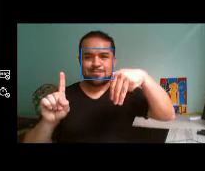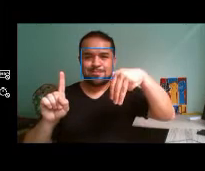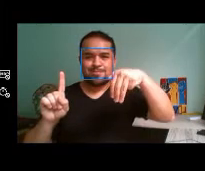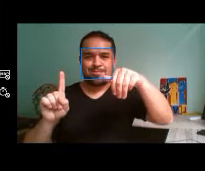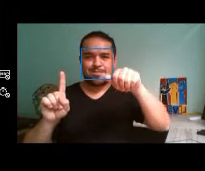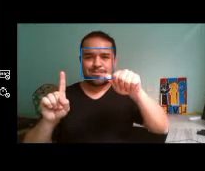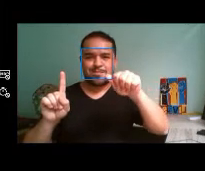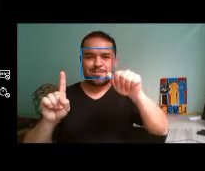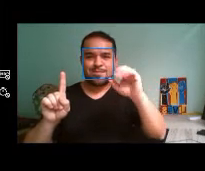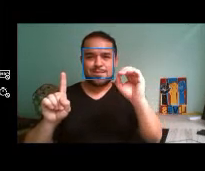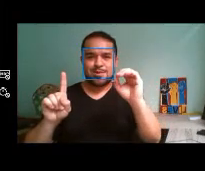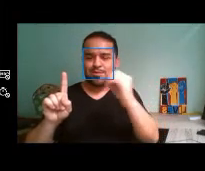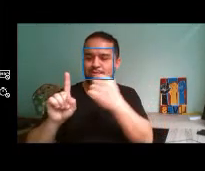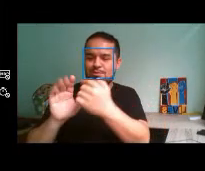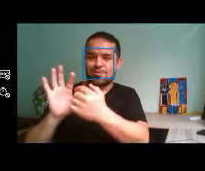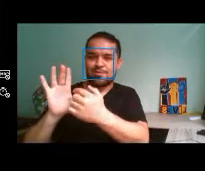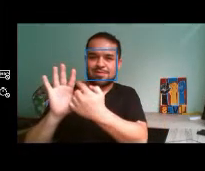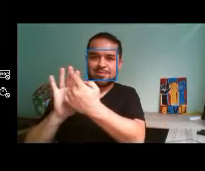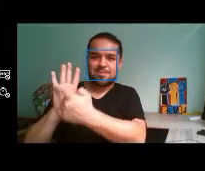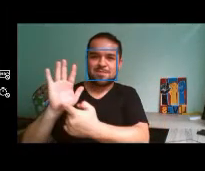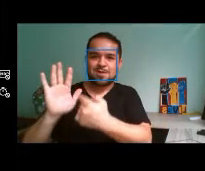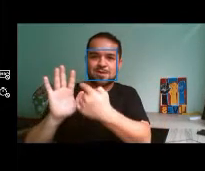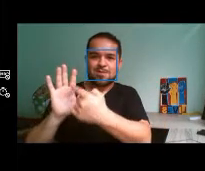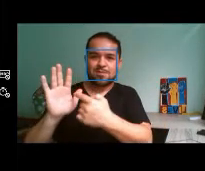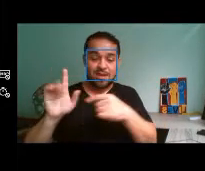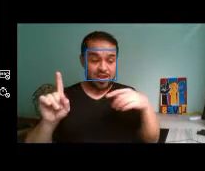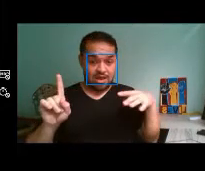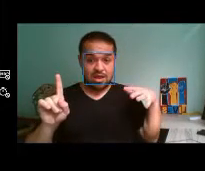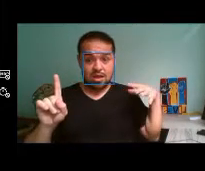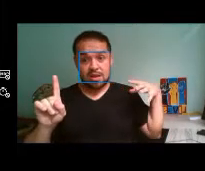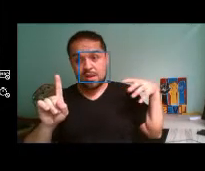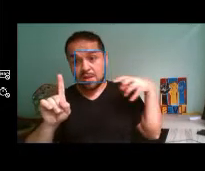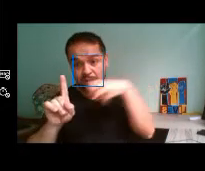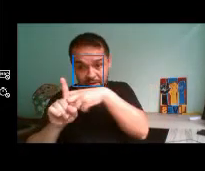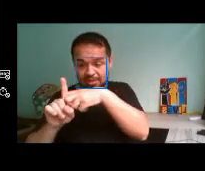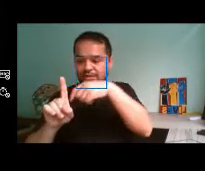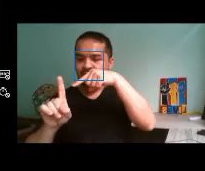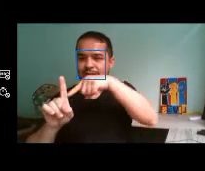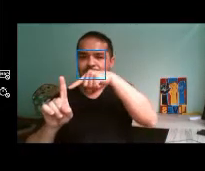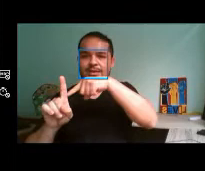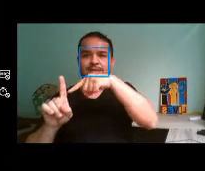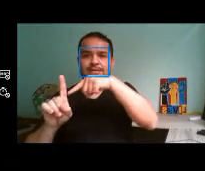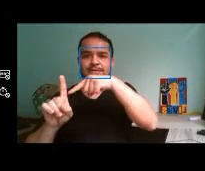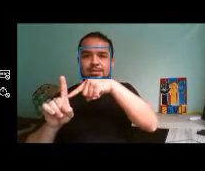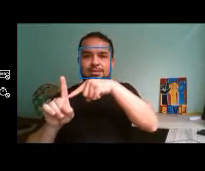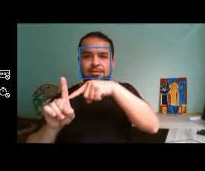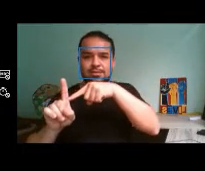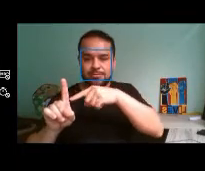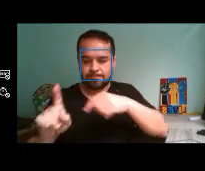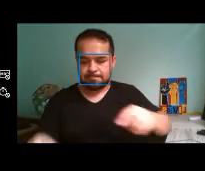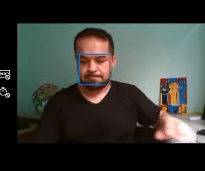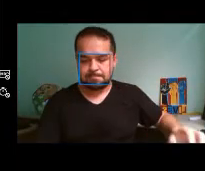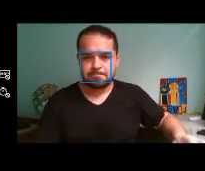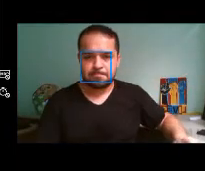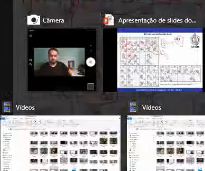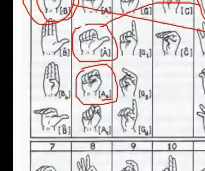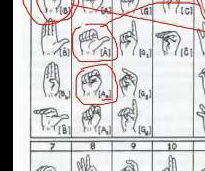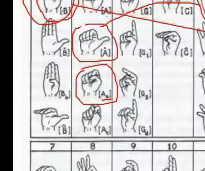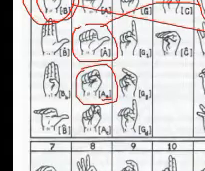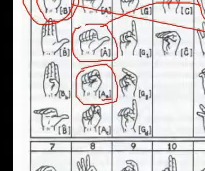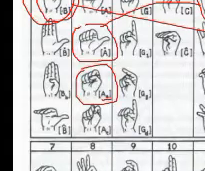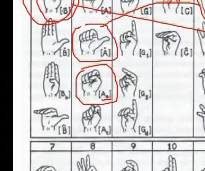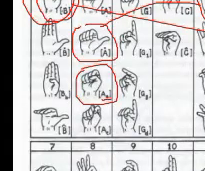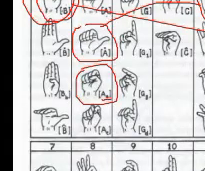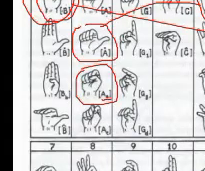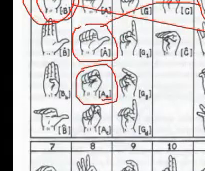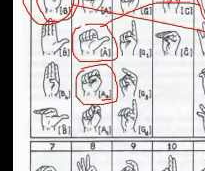né? Então, o ponto de articulação dela é mão, é a outra mão. Ela está batendo na outra mão. Então,